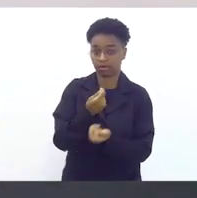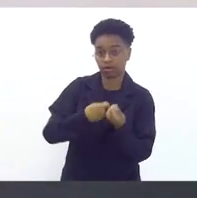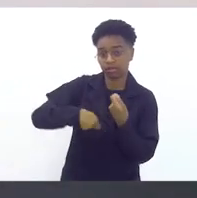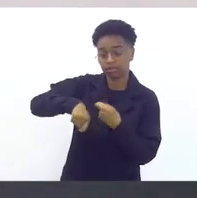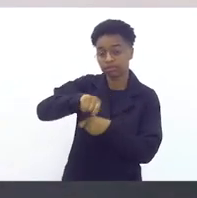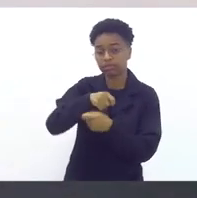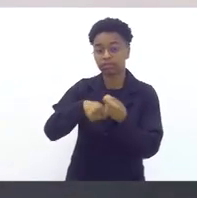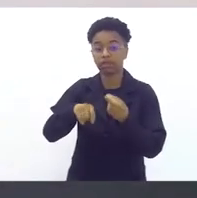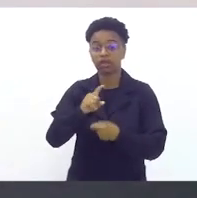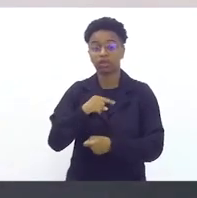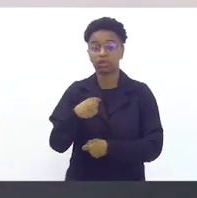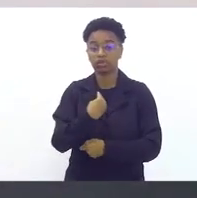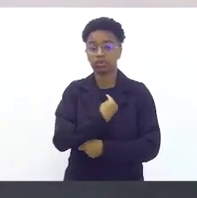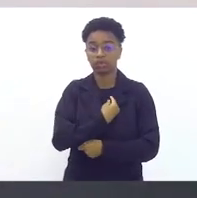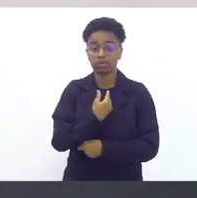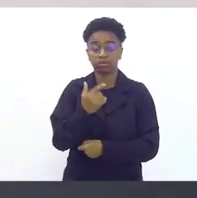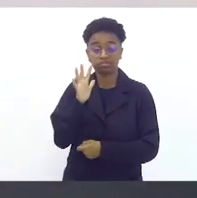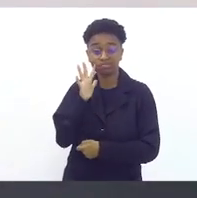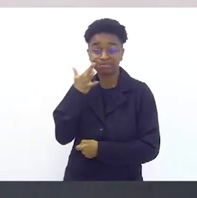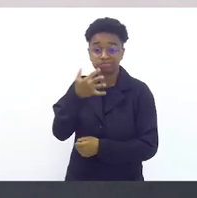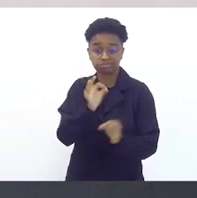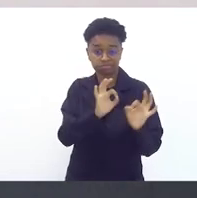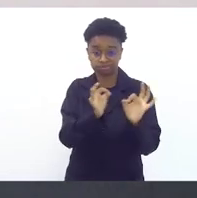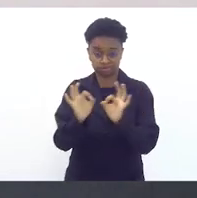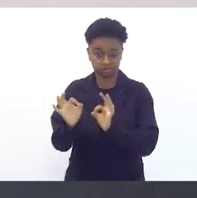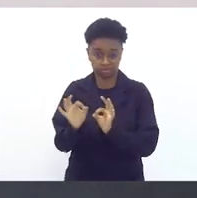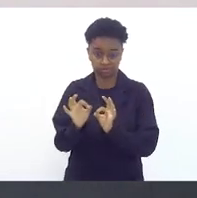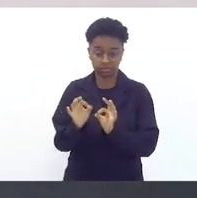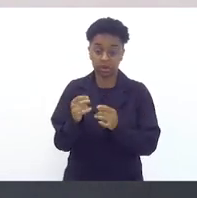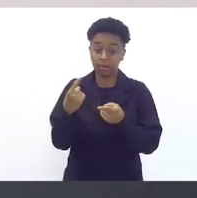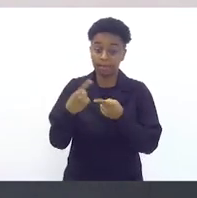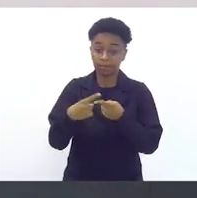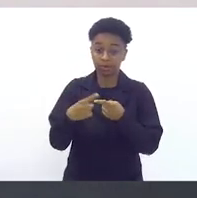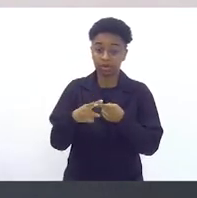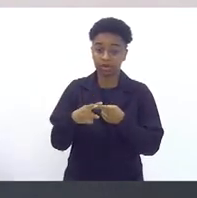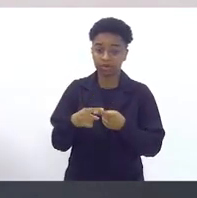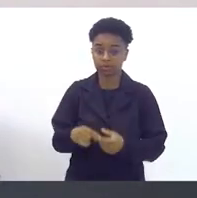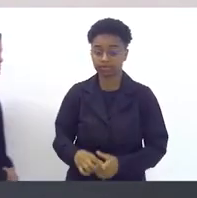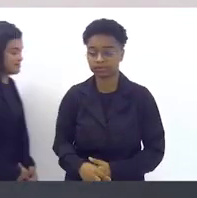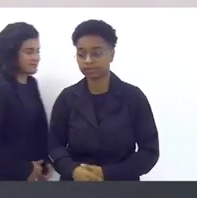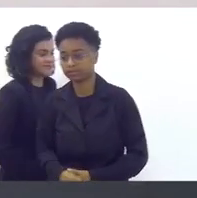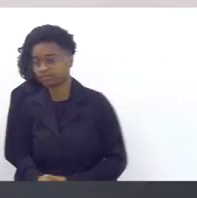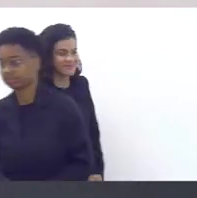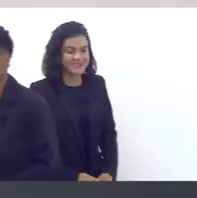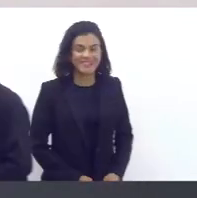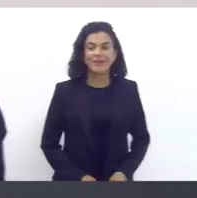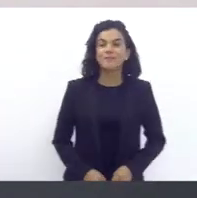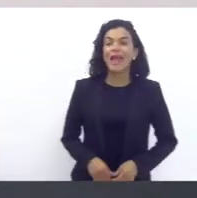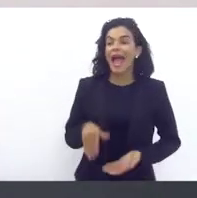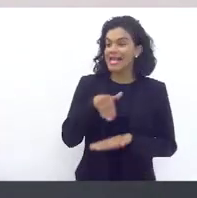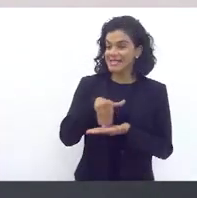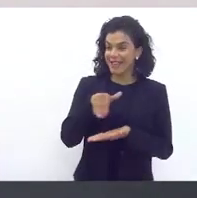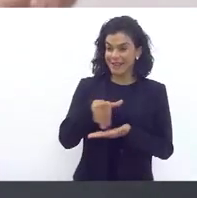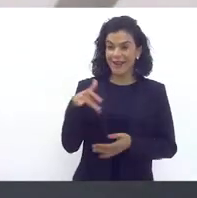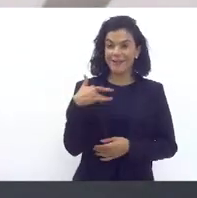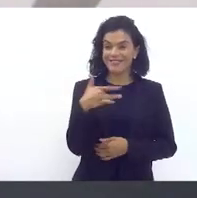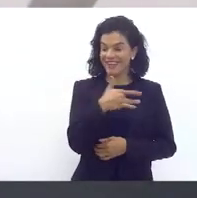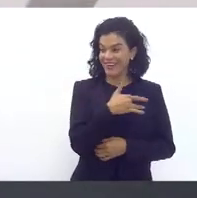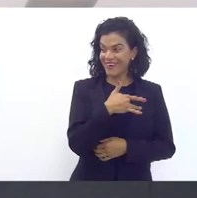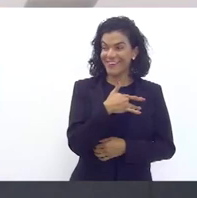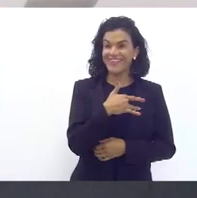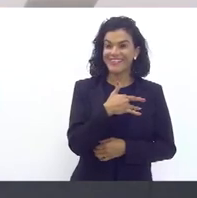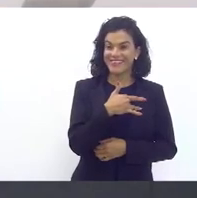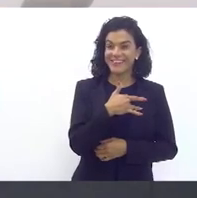negociação, a gente não traz a solução. Porque aí a gente vai ficar assim, a Secretaria de Saúde diz que